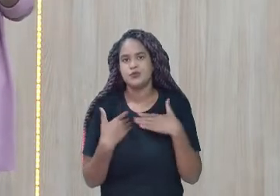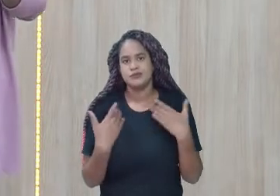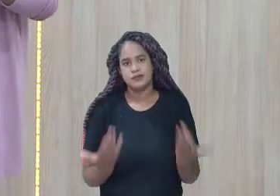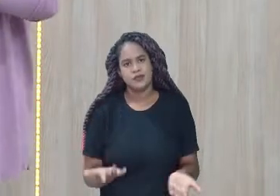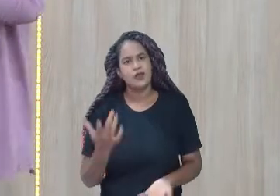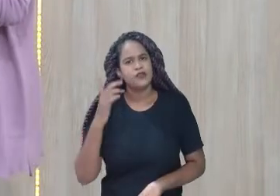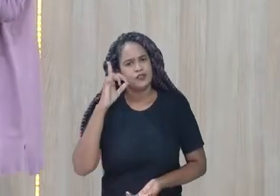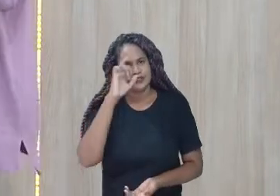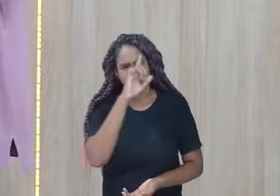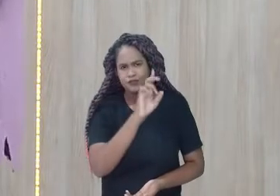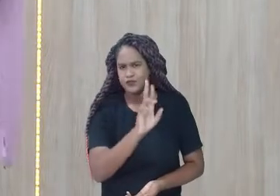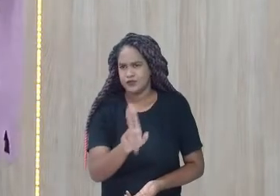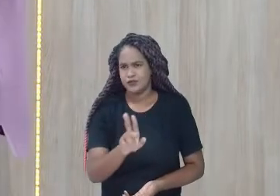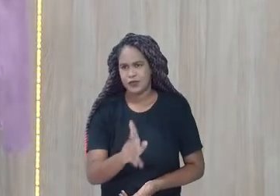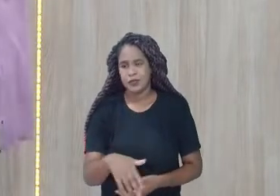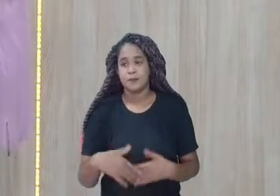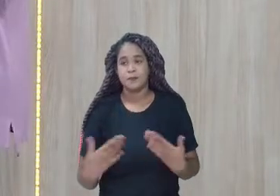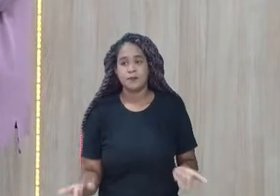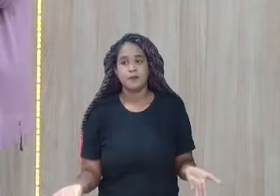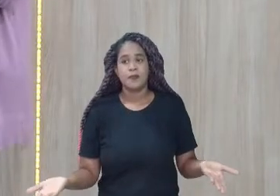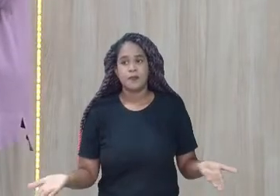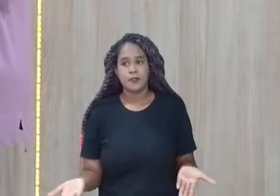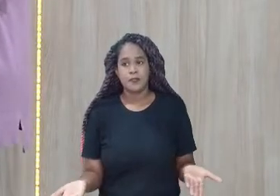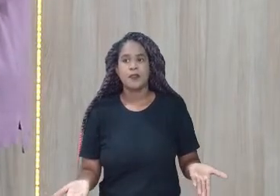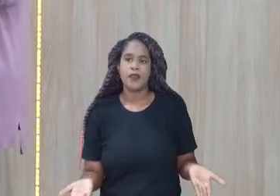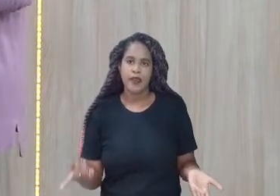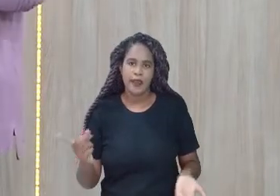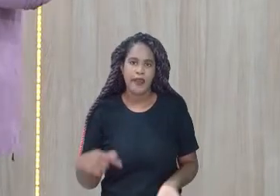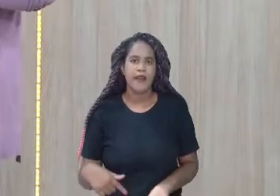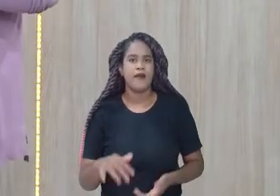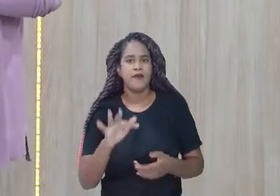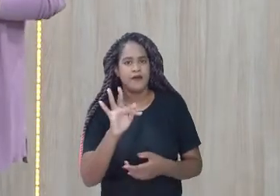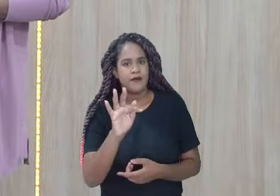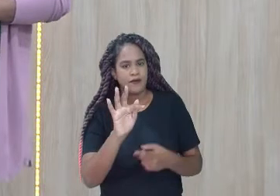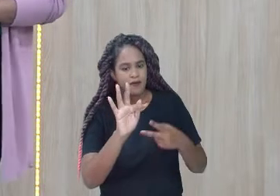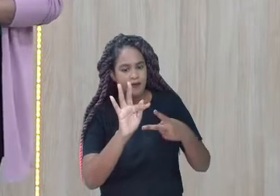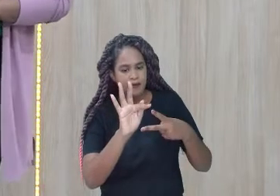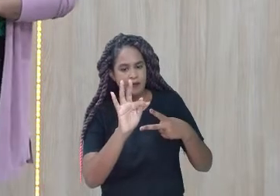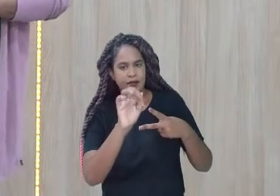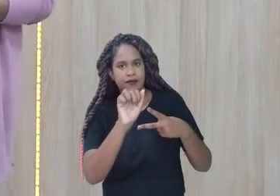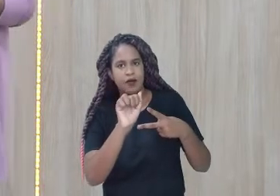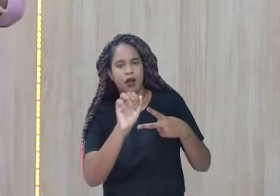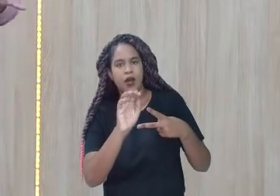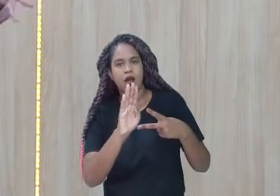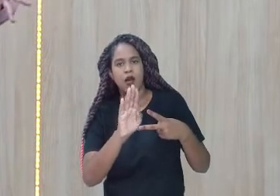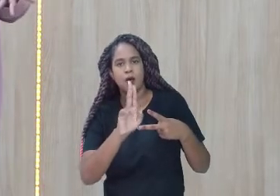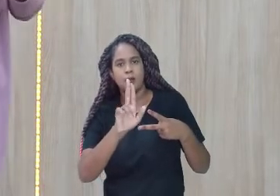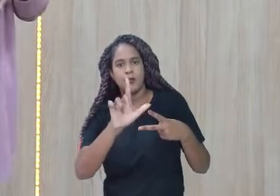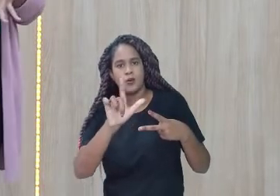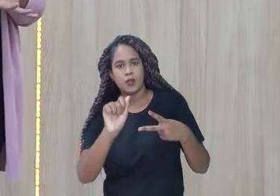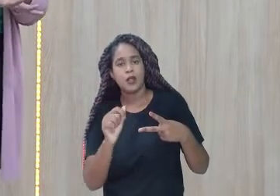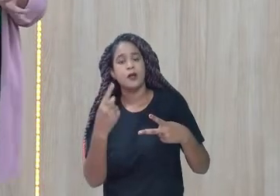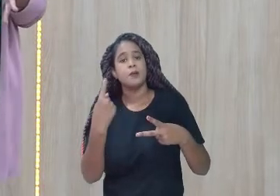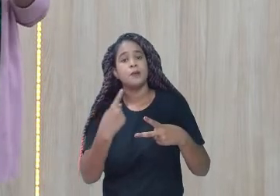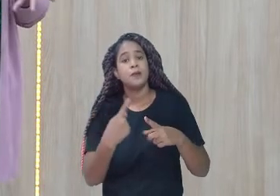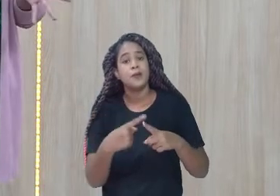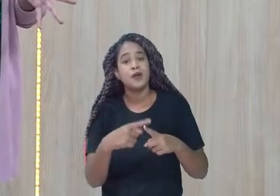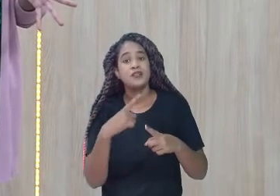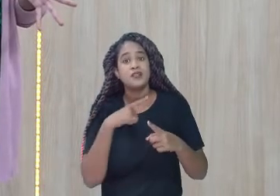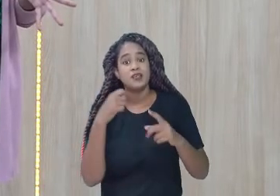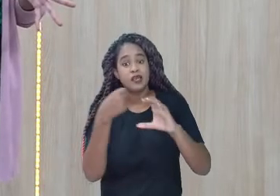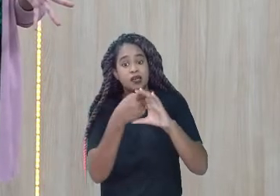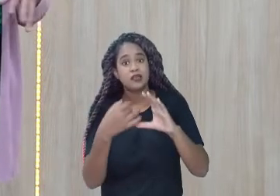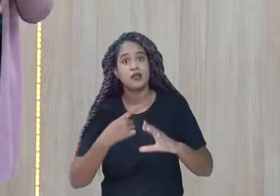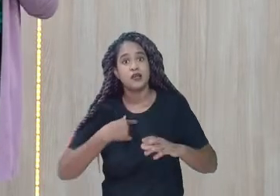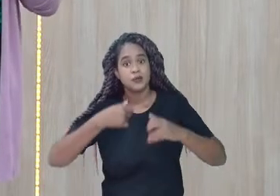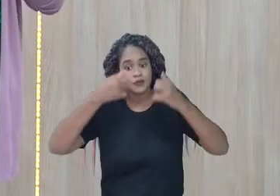está difícil, eu vou passar logo. É uma fábula, né? Porque ela apresenta todas aquelas características que eu venho contando para vocês desde o